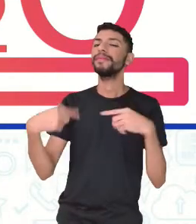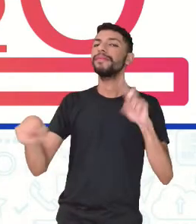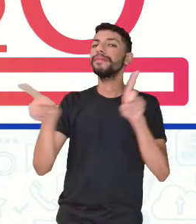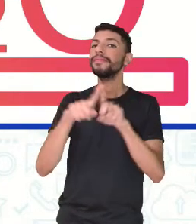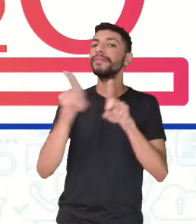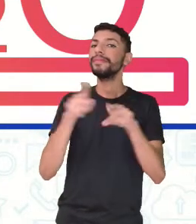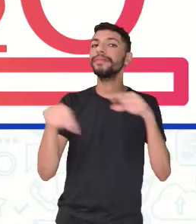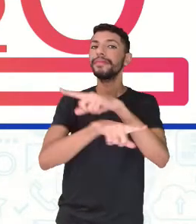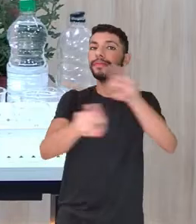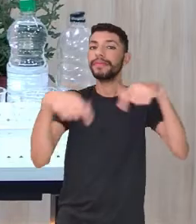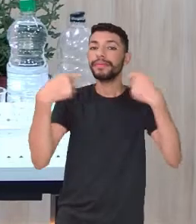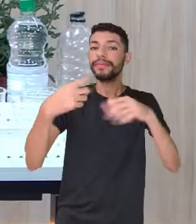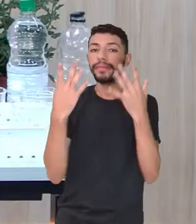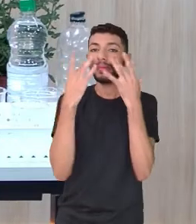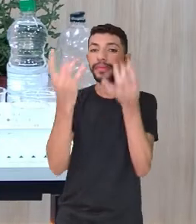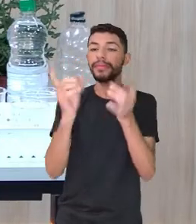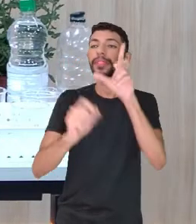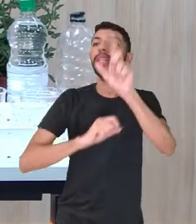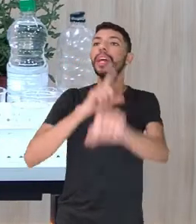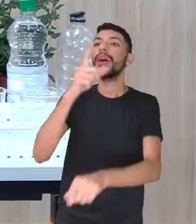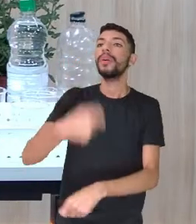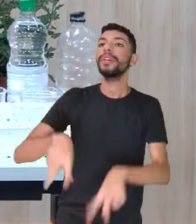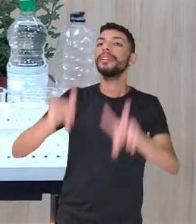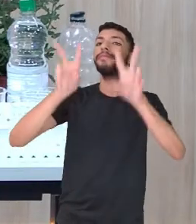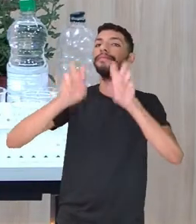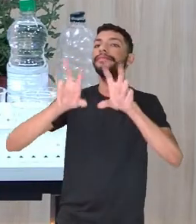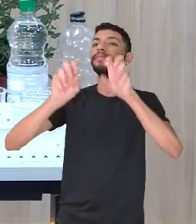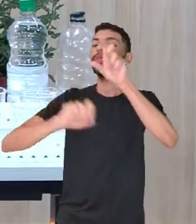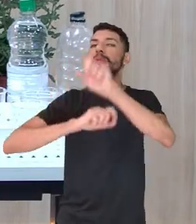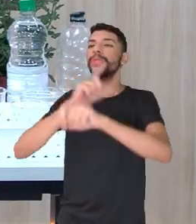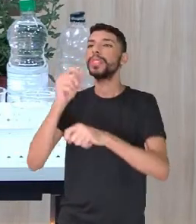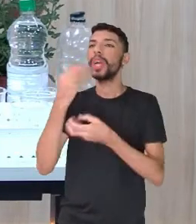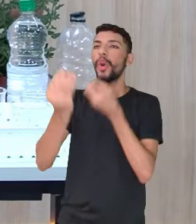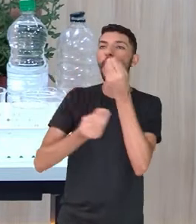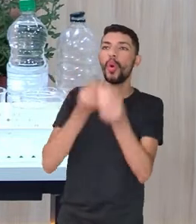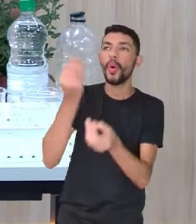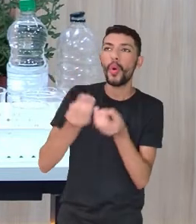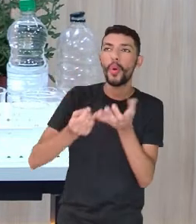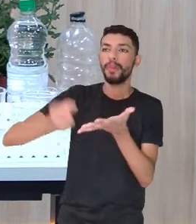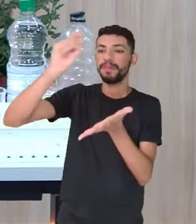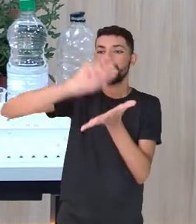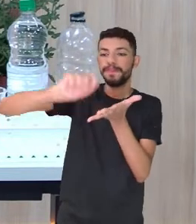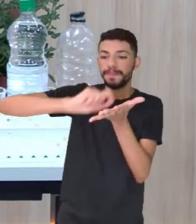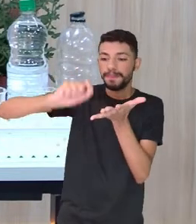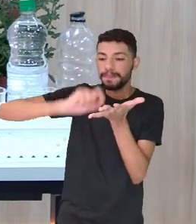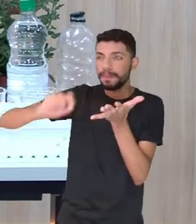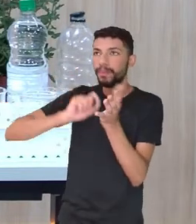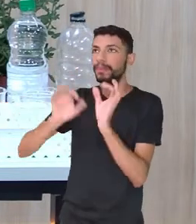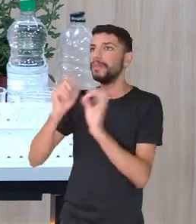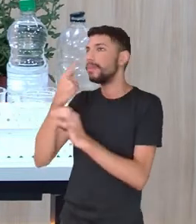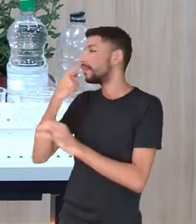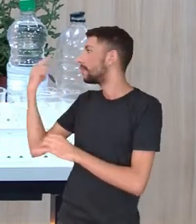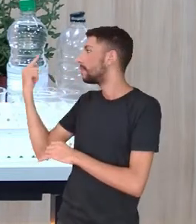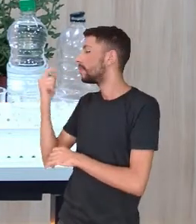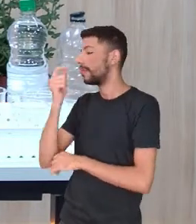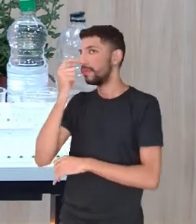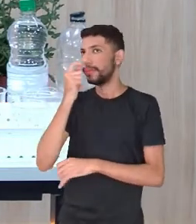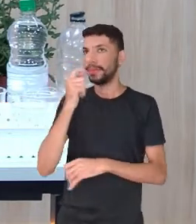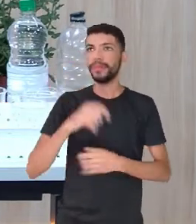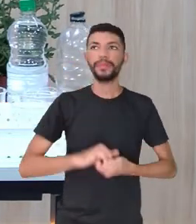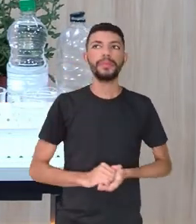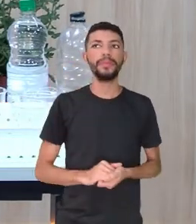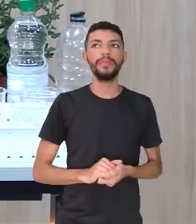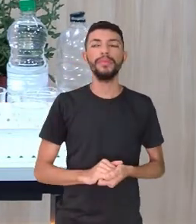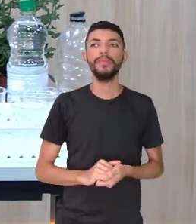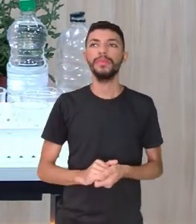atenção de vocês é a respeito aqui, olha, de como se escreve. Então, lá de um lado, no início